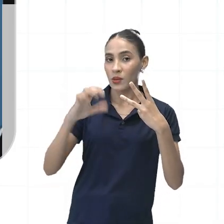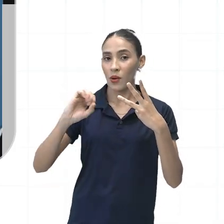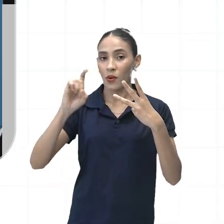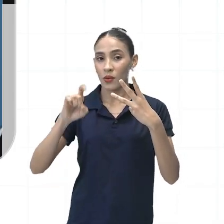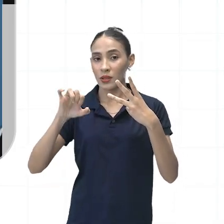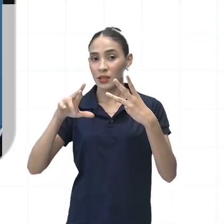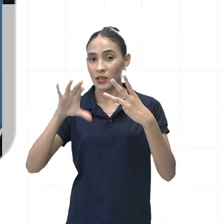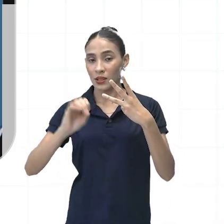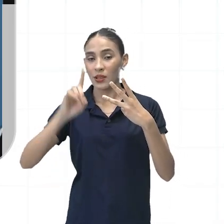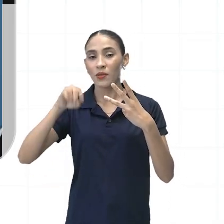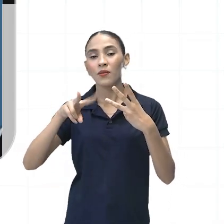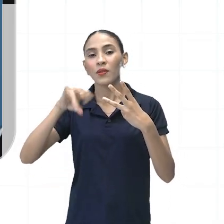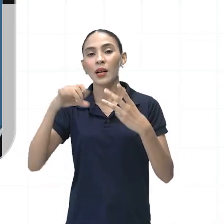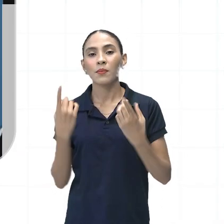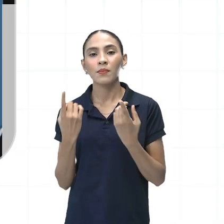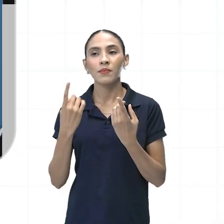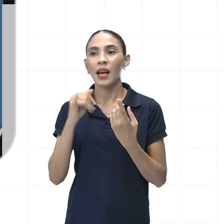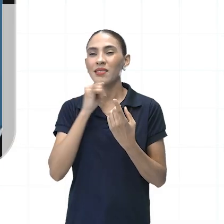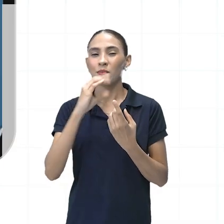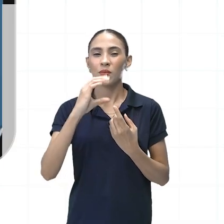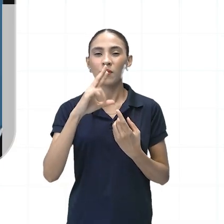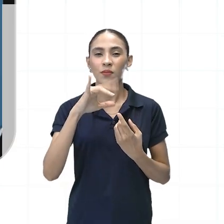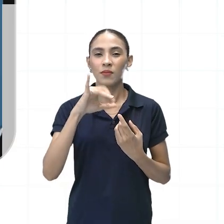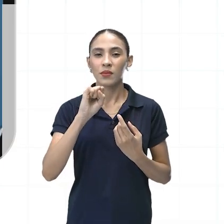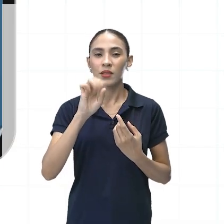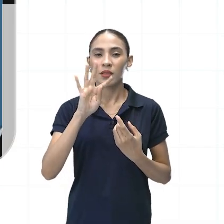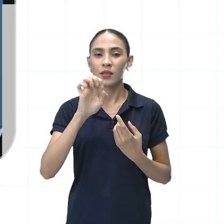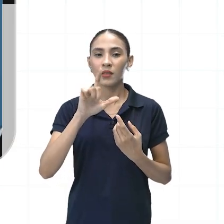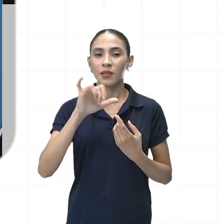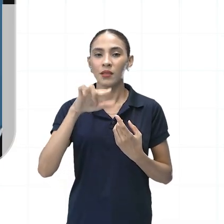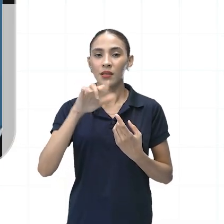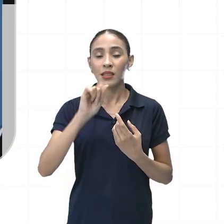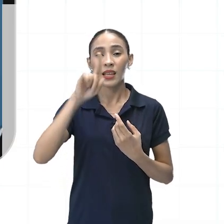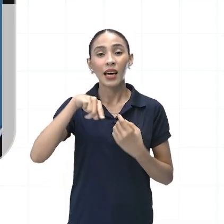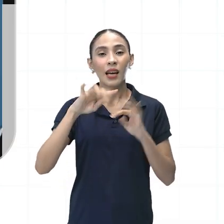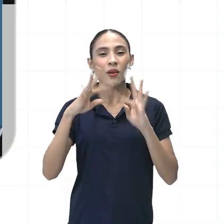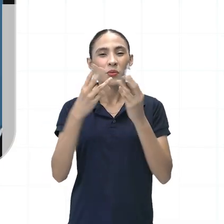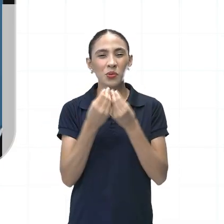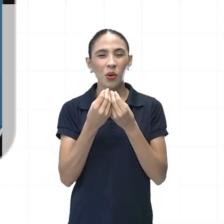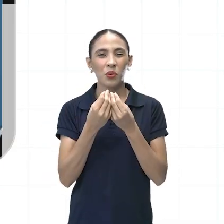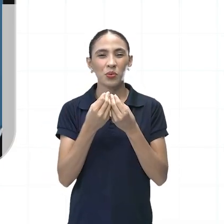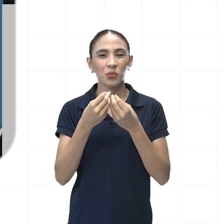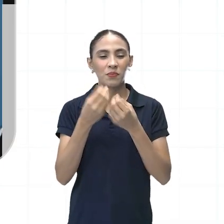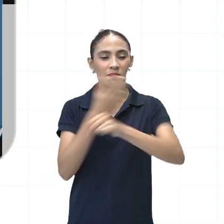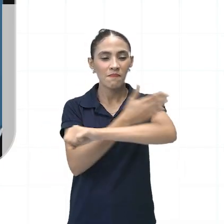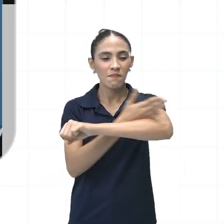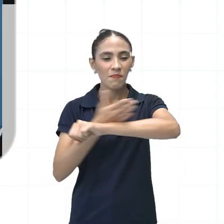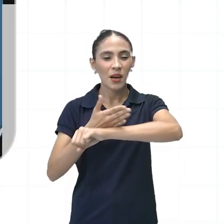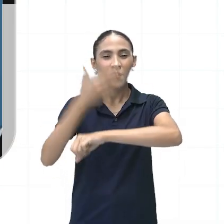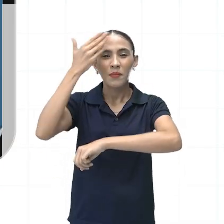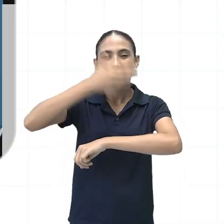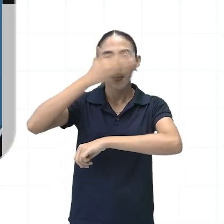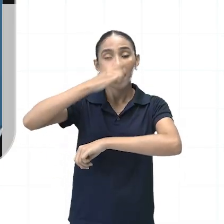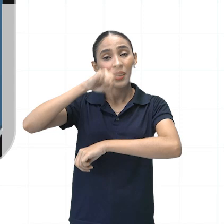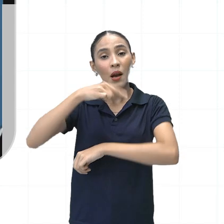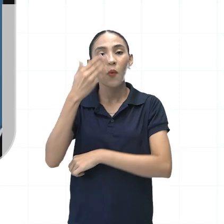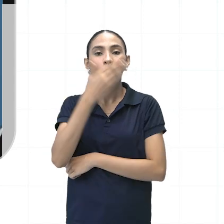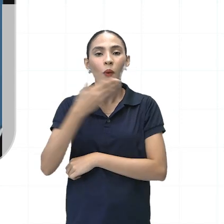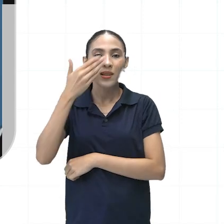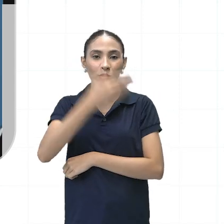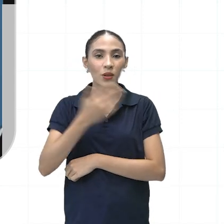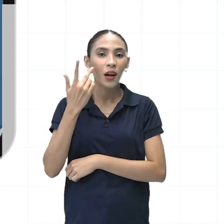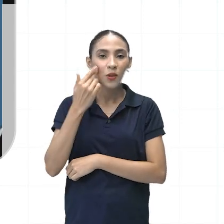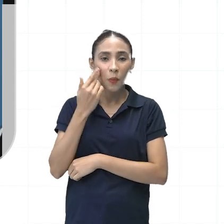se apresenta de forma cristalina, ou seja, é um sólido branco transparente, que é o açúcar